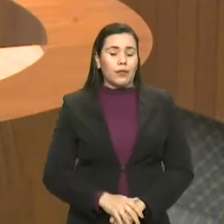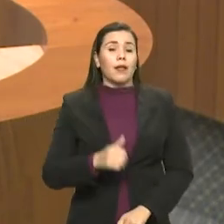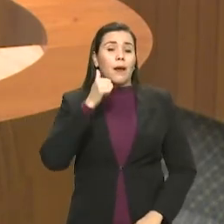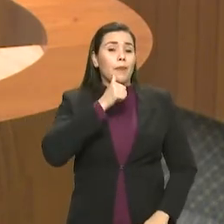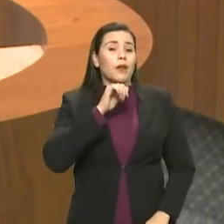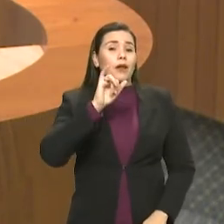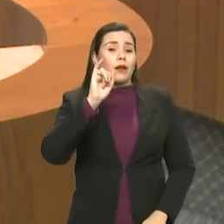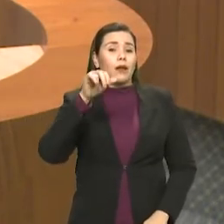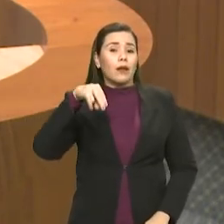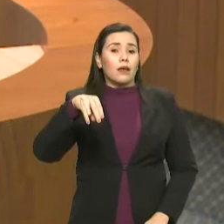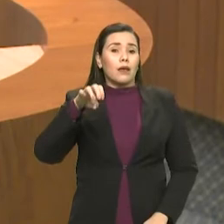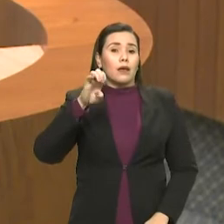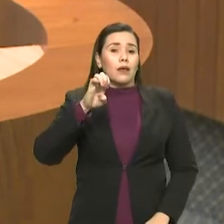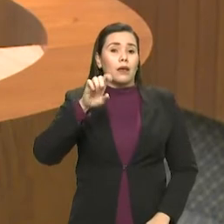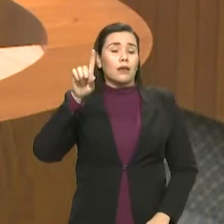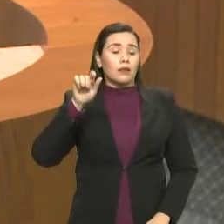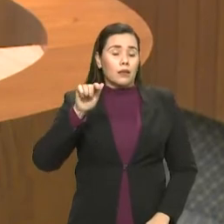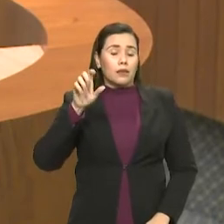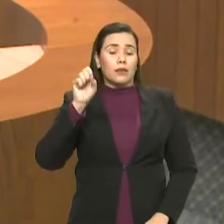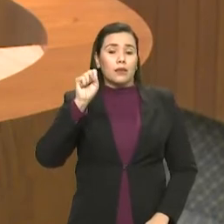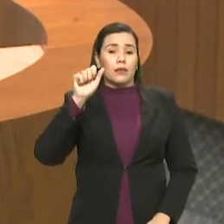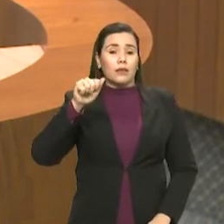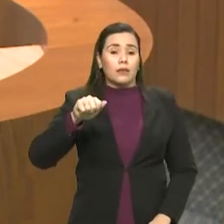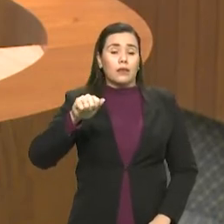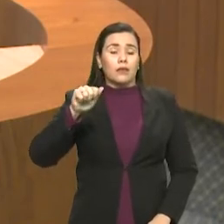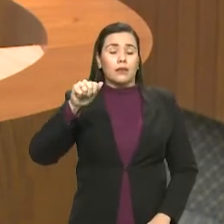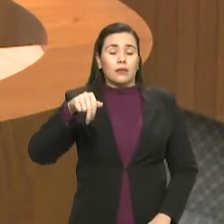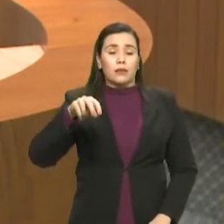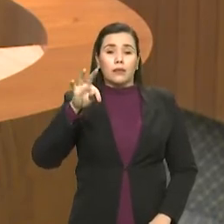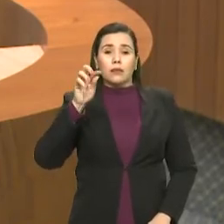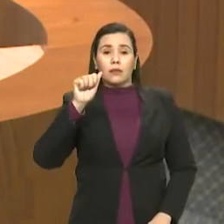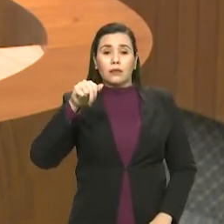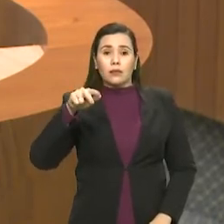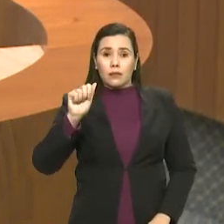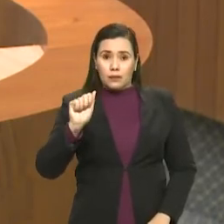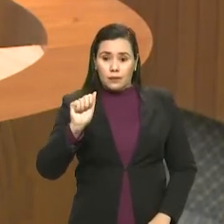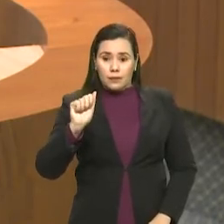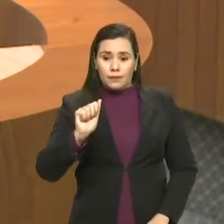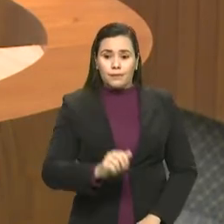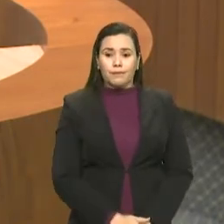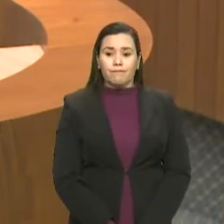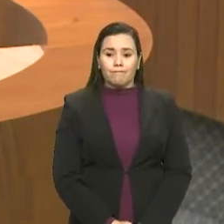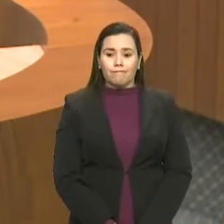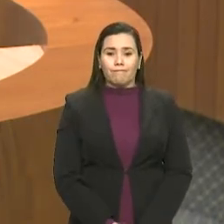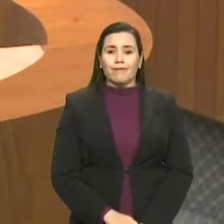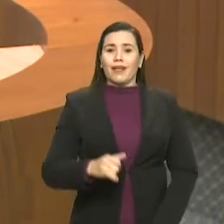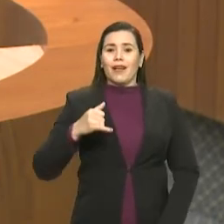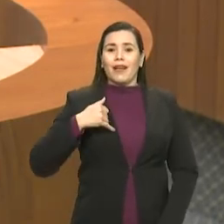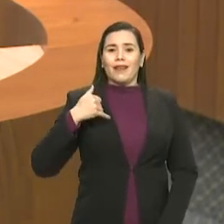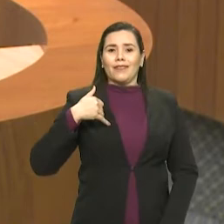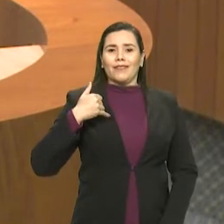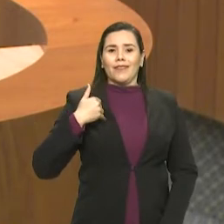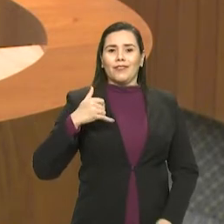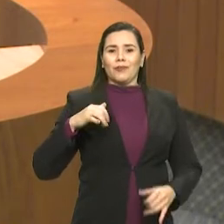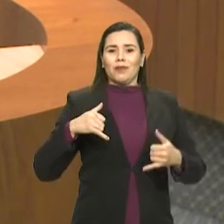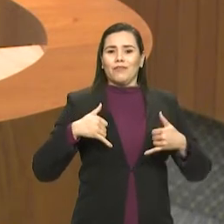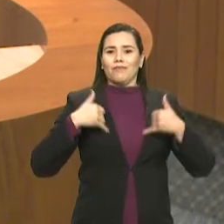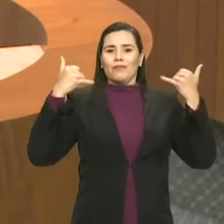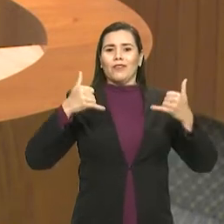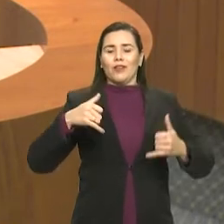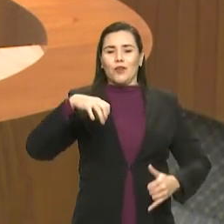Hélio, que deu nome para essa escola, completou 99 anos, esposa